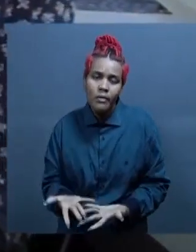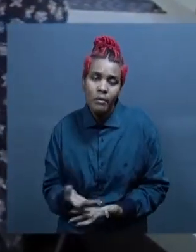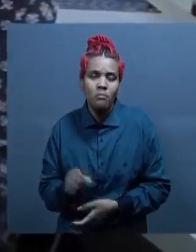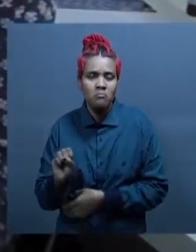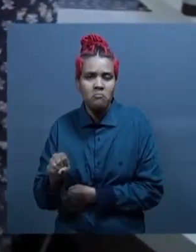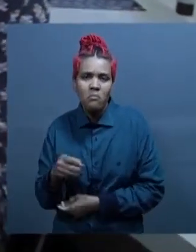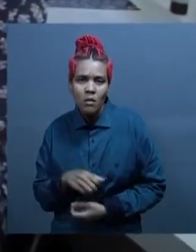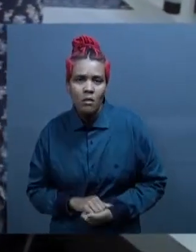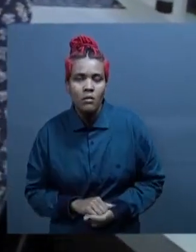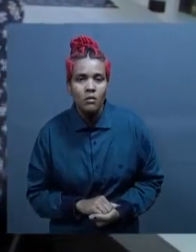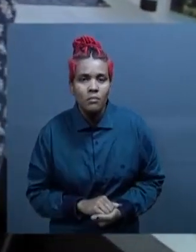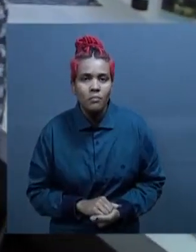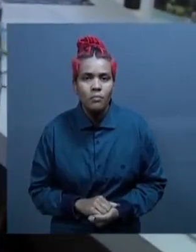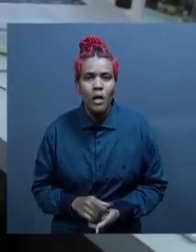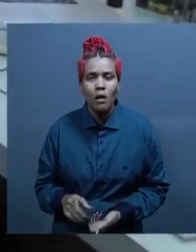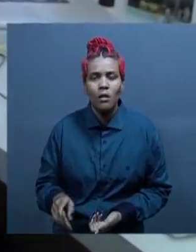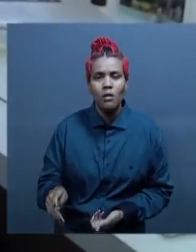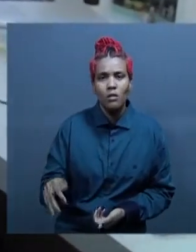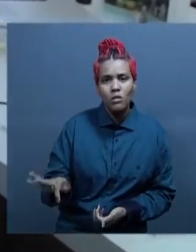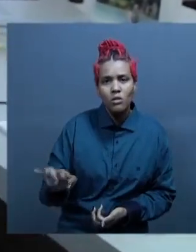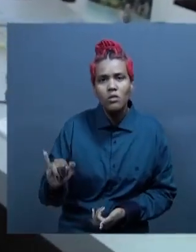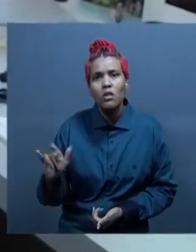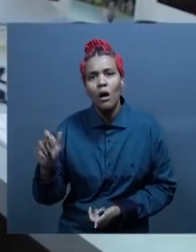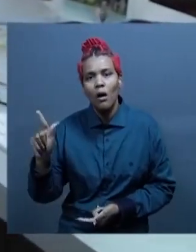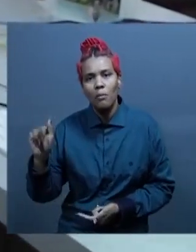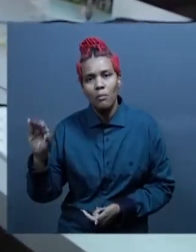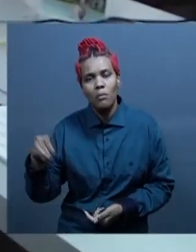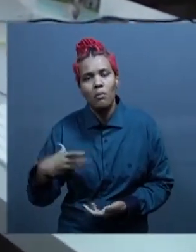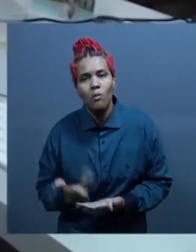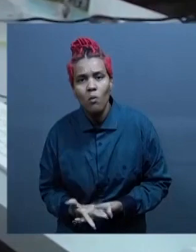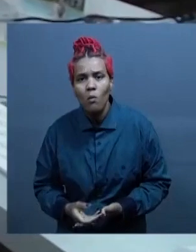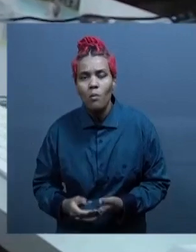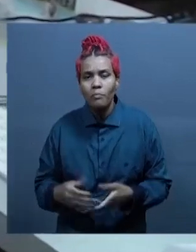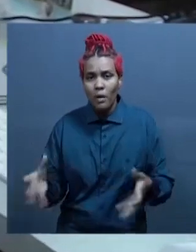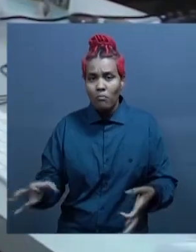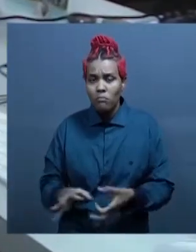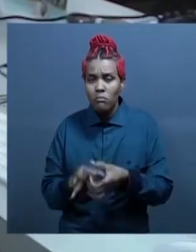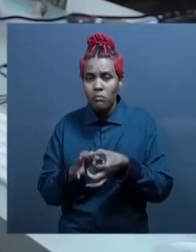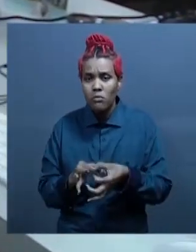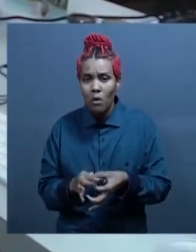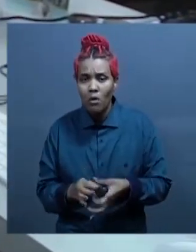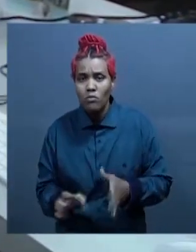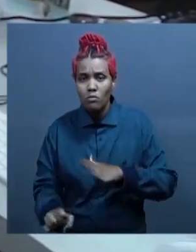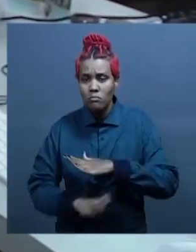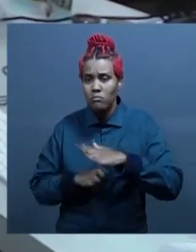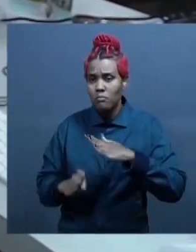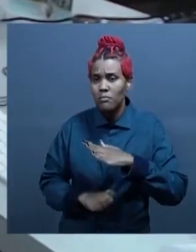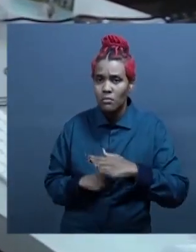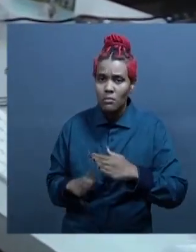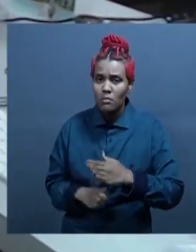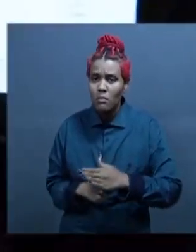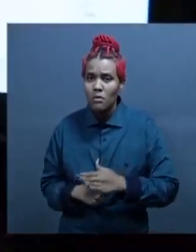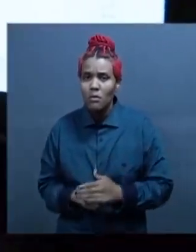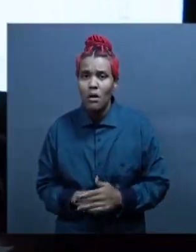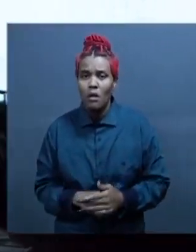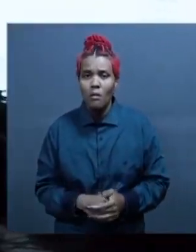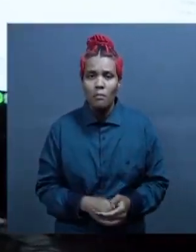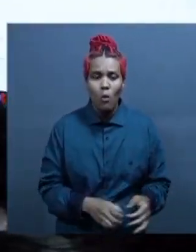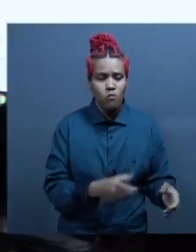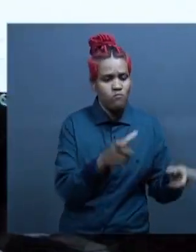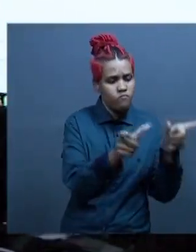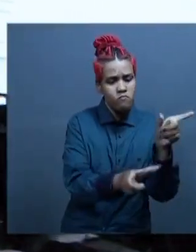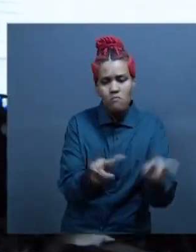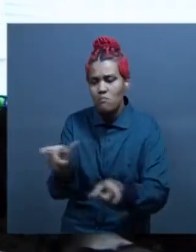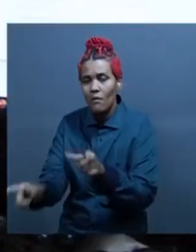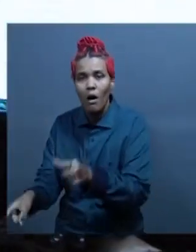publicitário e sócio numa agência cerca de 15 profissionais atendem dezenas de clientes simultaneamente para ele o